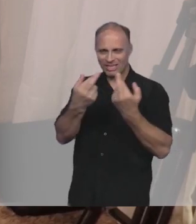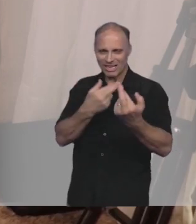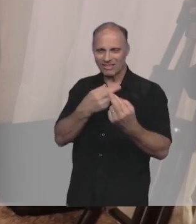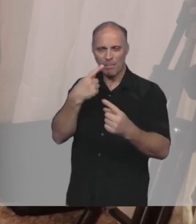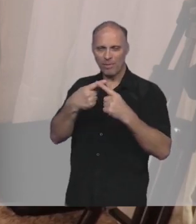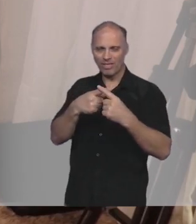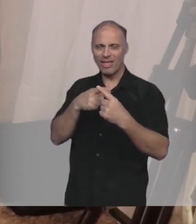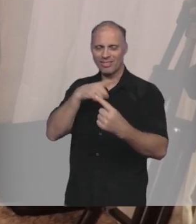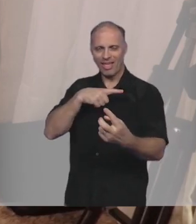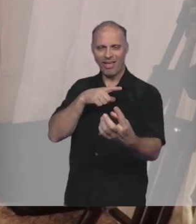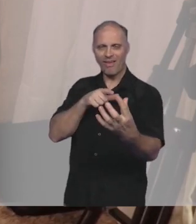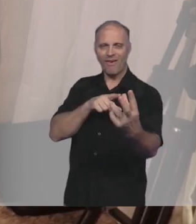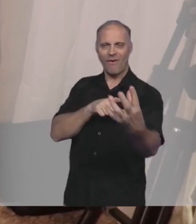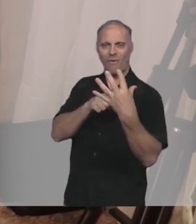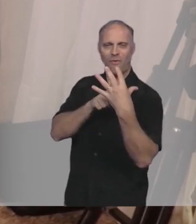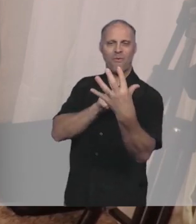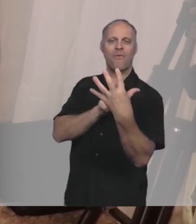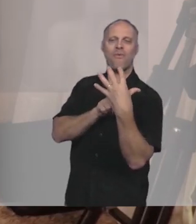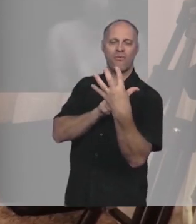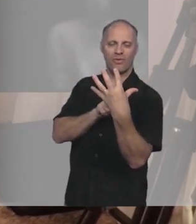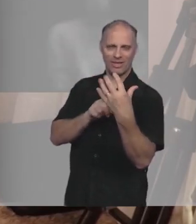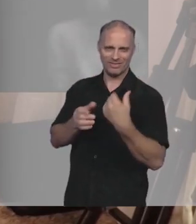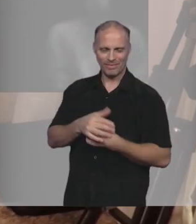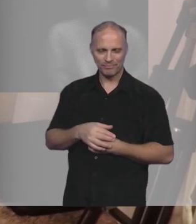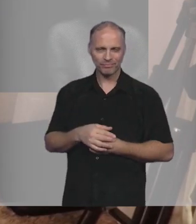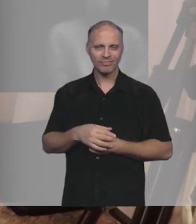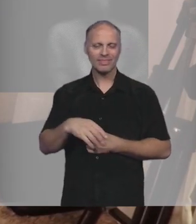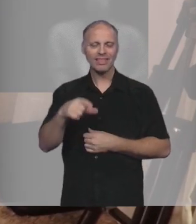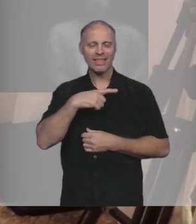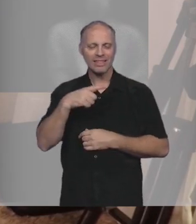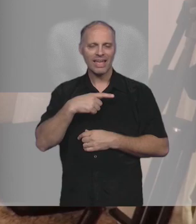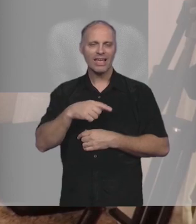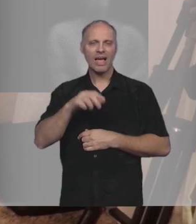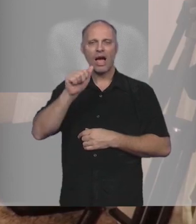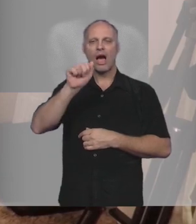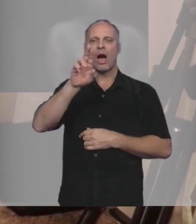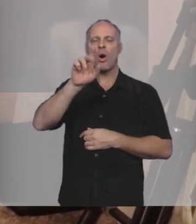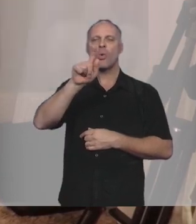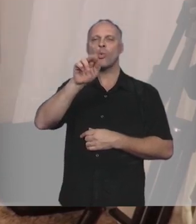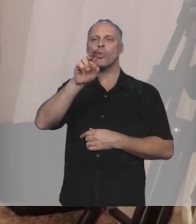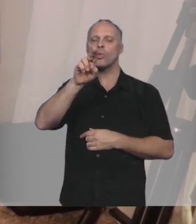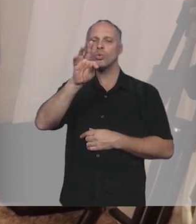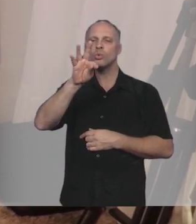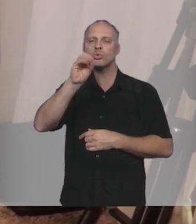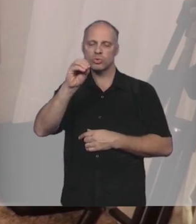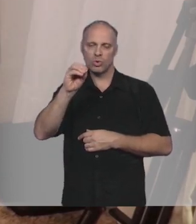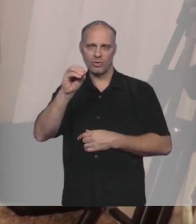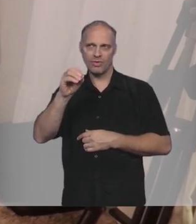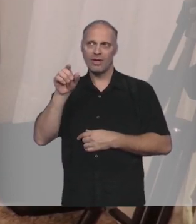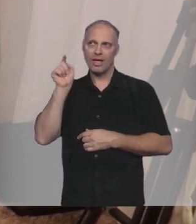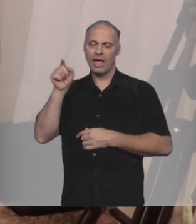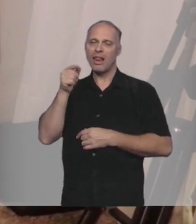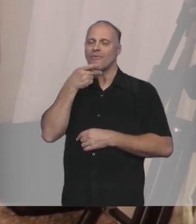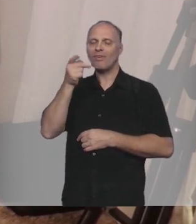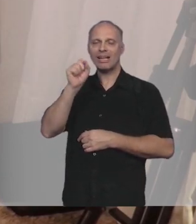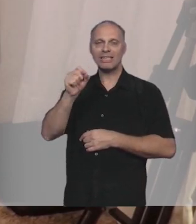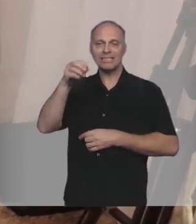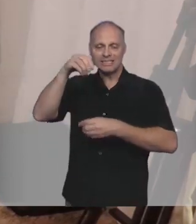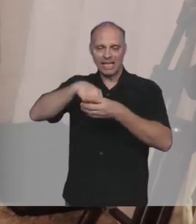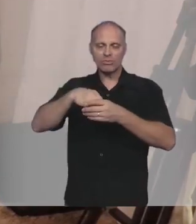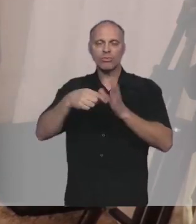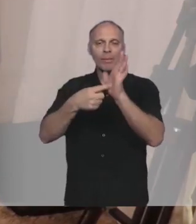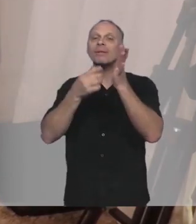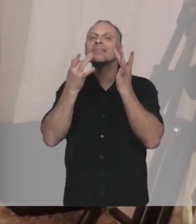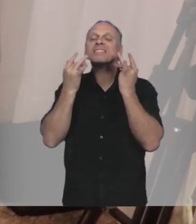isso interfere, né? Isso interfere. O Augusto Boal fala que num espetáculo de